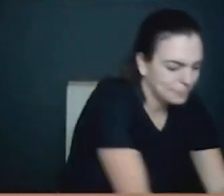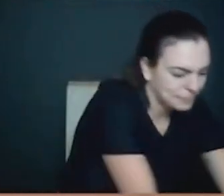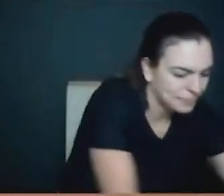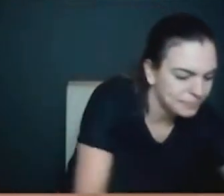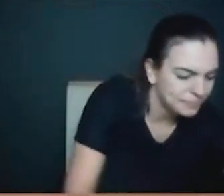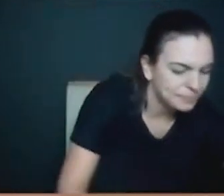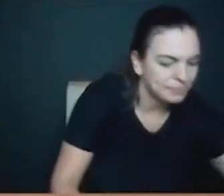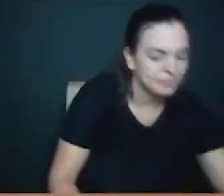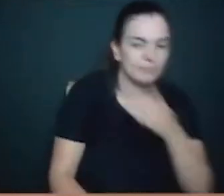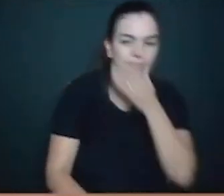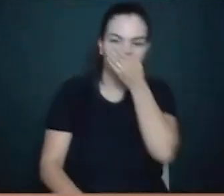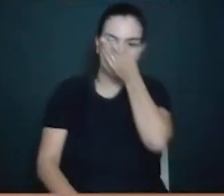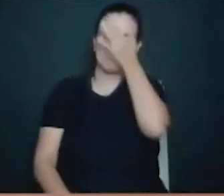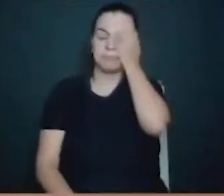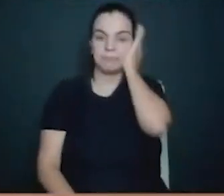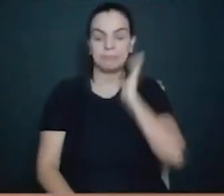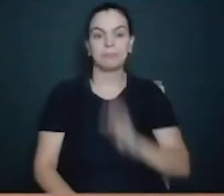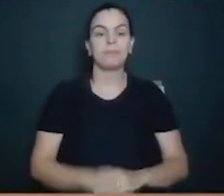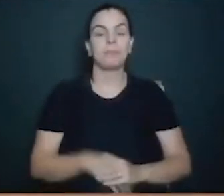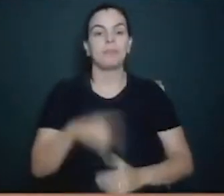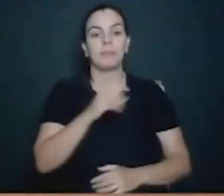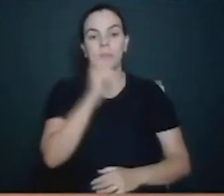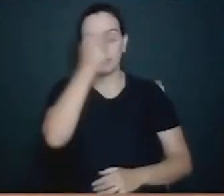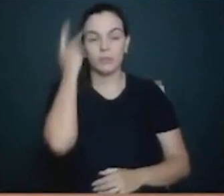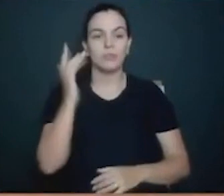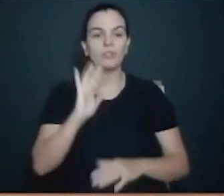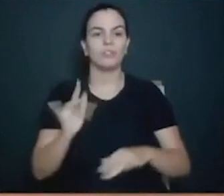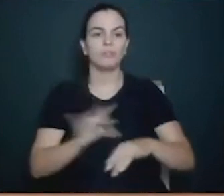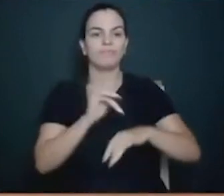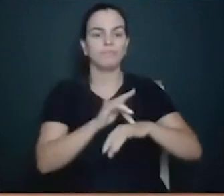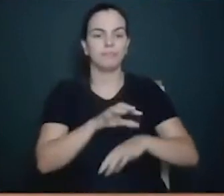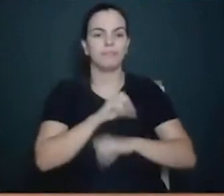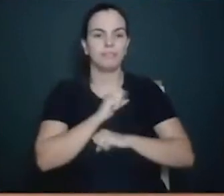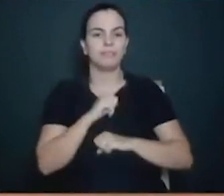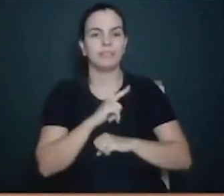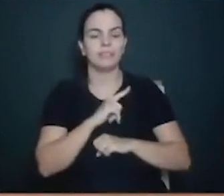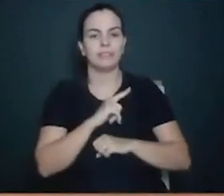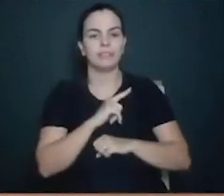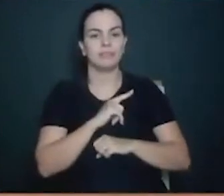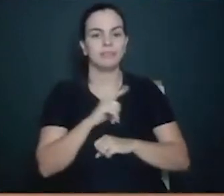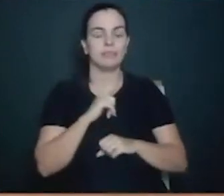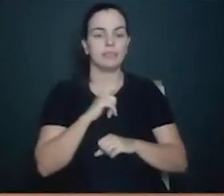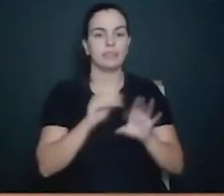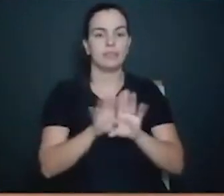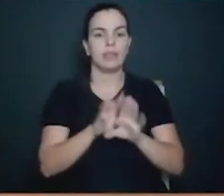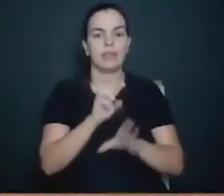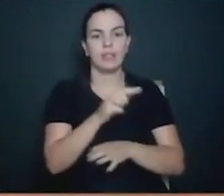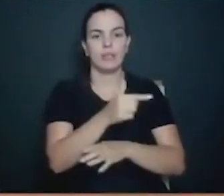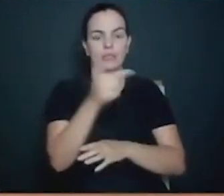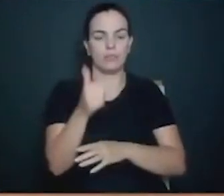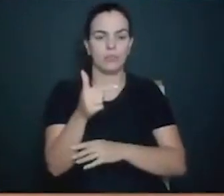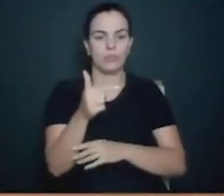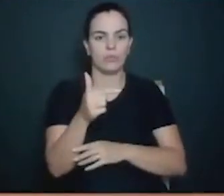1.030 importados, contaminados, aconteceu fora do município, né, quando é de fora, e 522